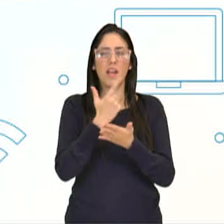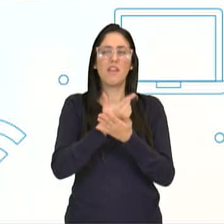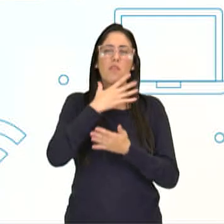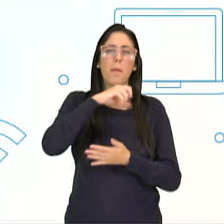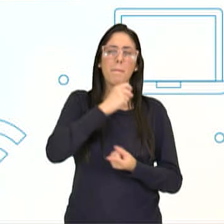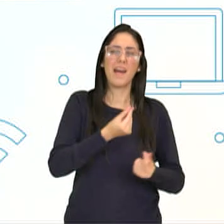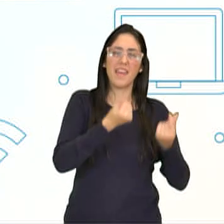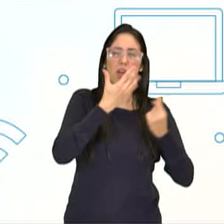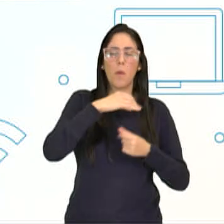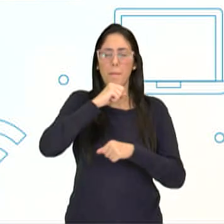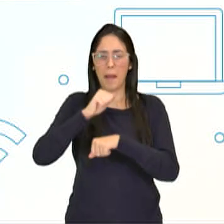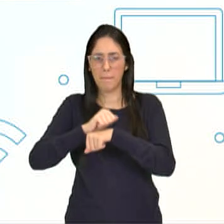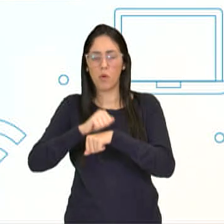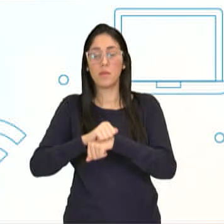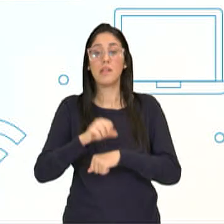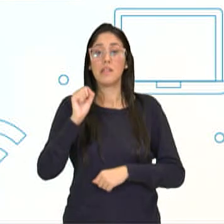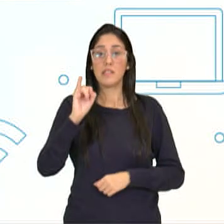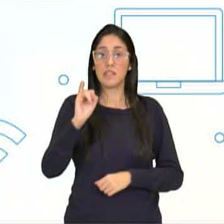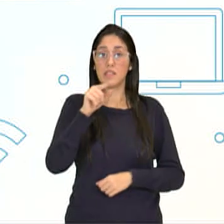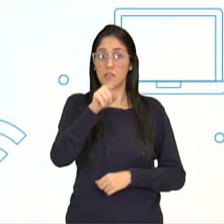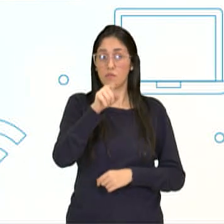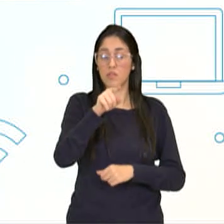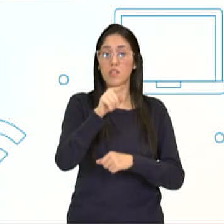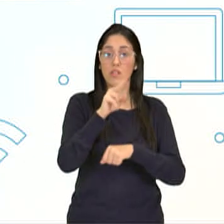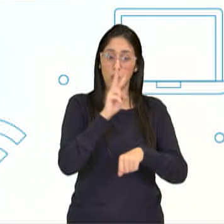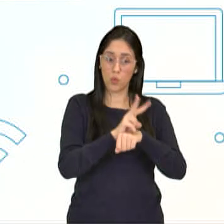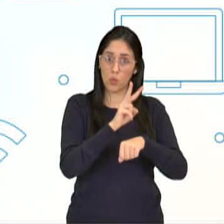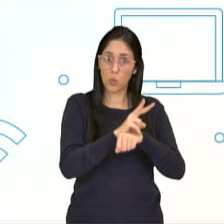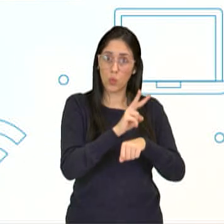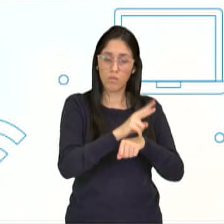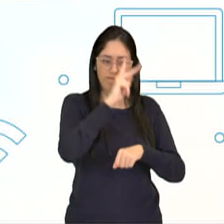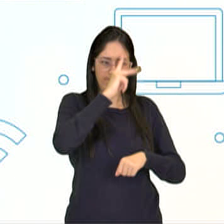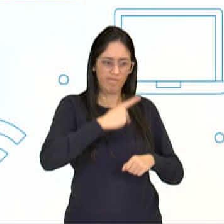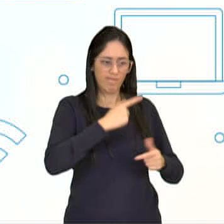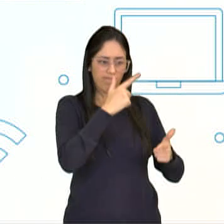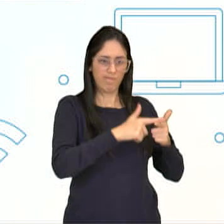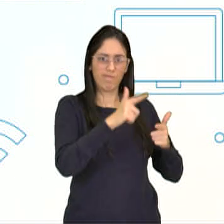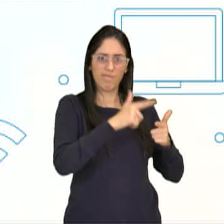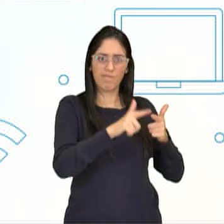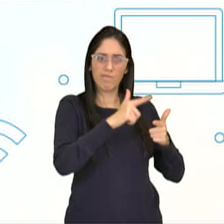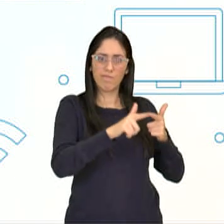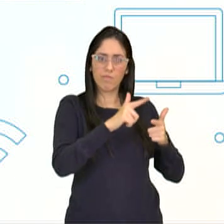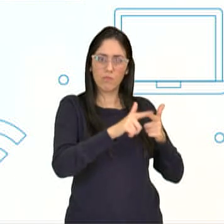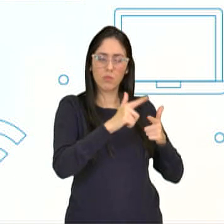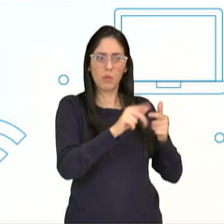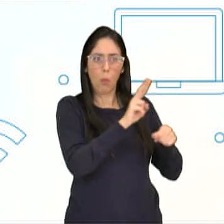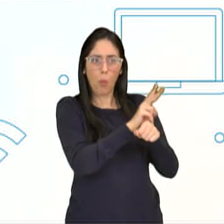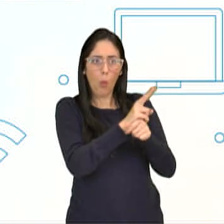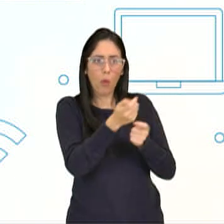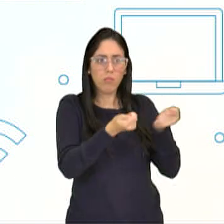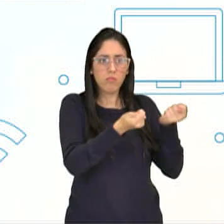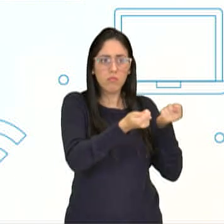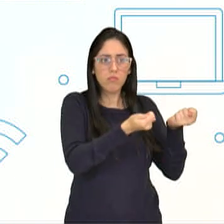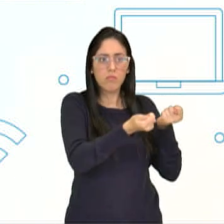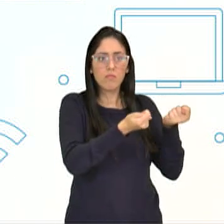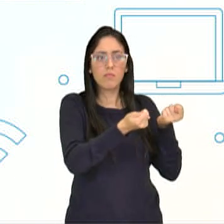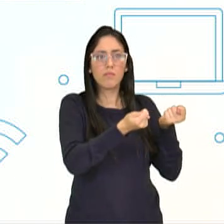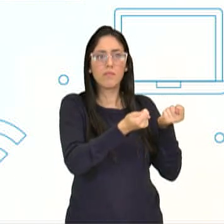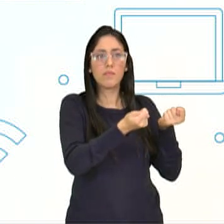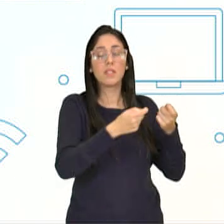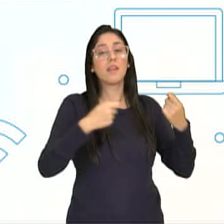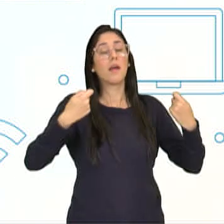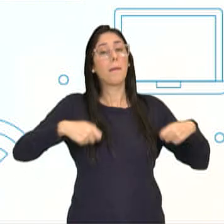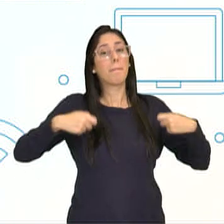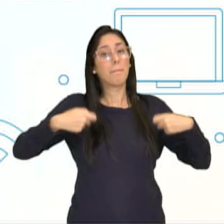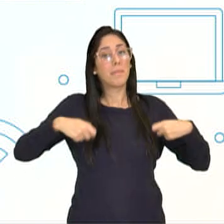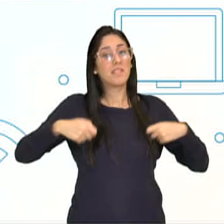vez que você decidiu cuidar dos seus próprios problemas, como determinar seus objetivos, é necessário, em geral,